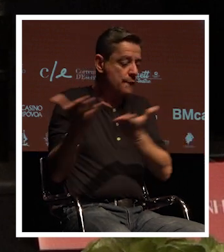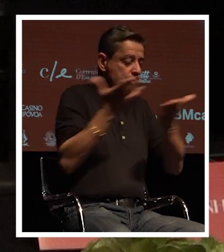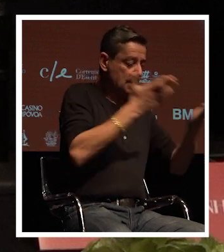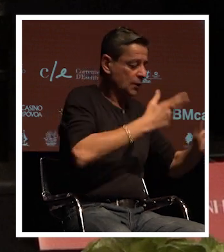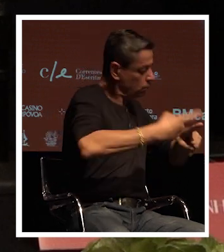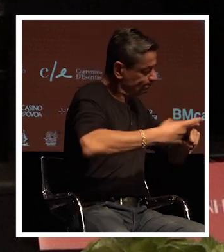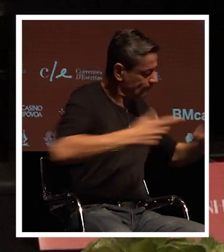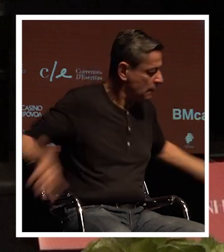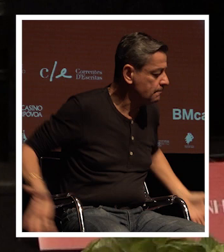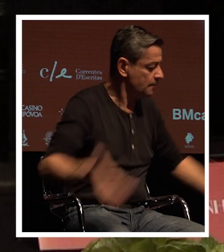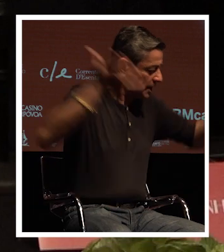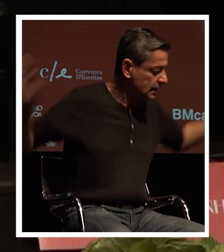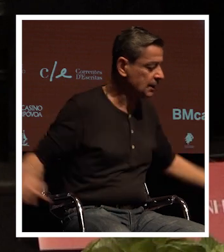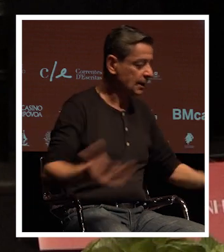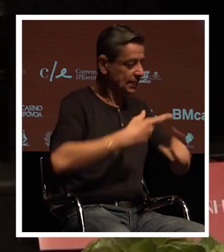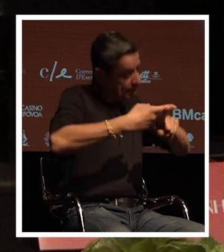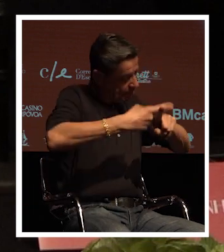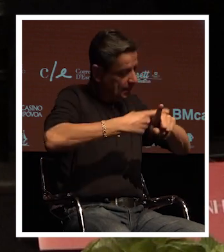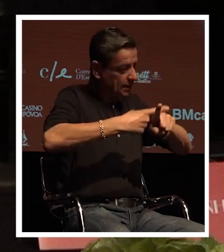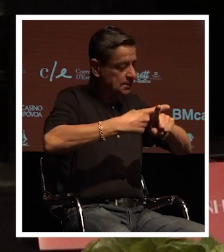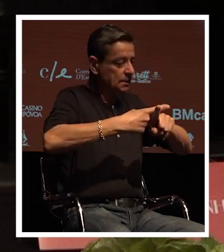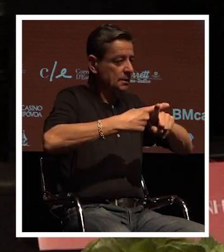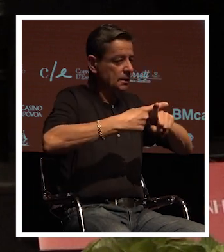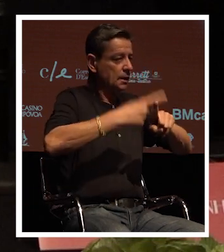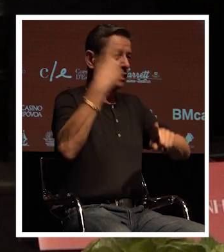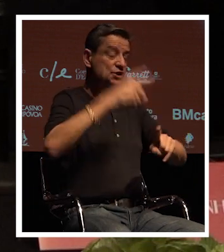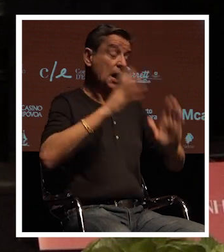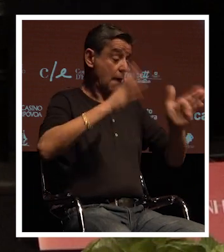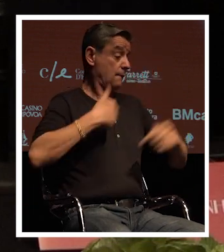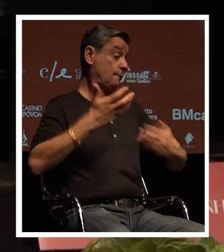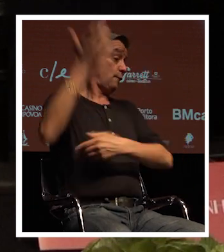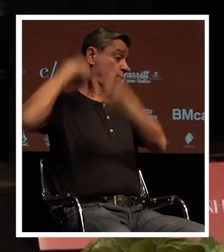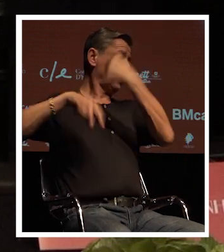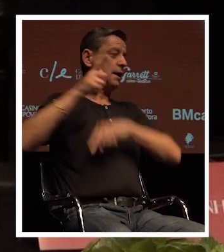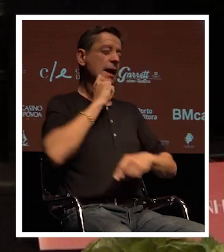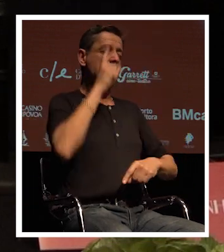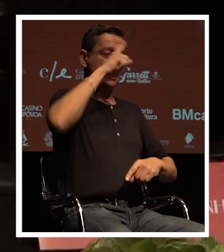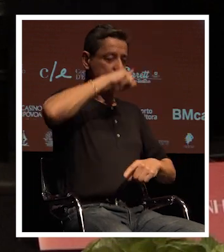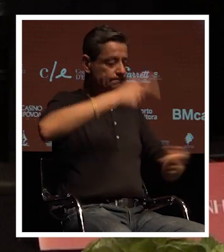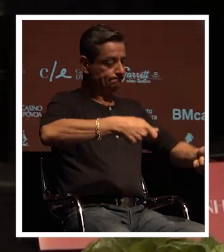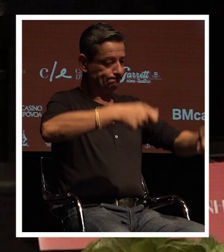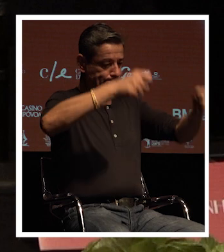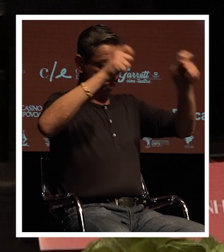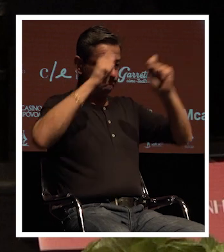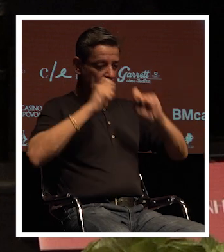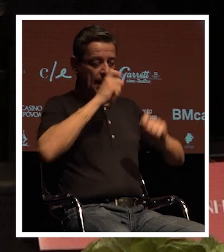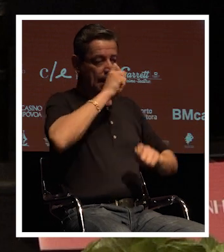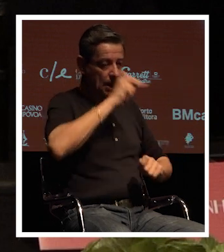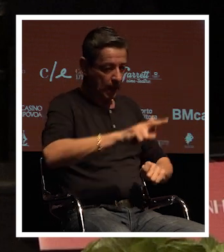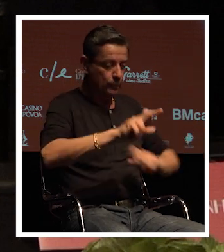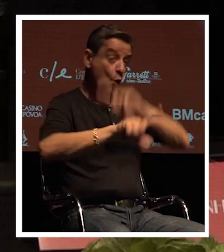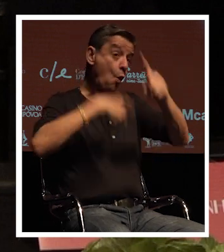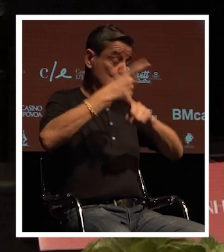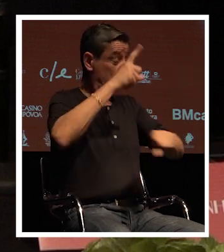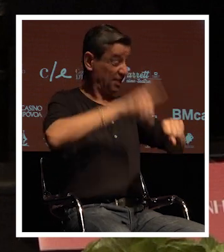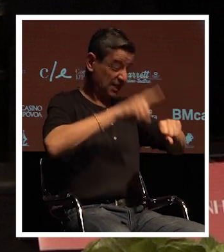estimul o apetite de entender pois o que já fui já não sou quem herança cármica herdou de outros